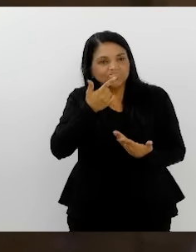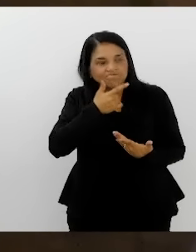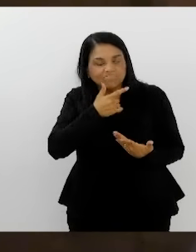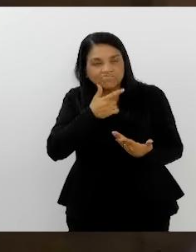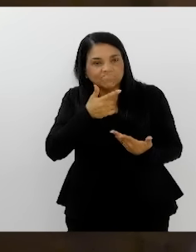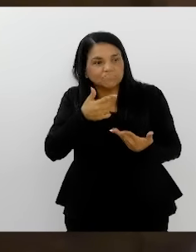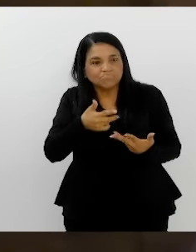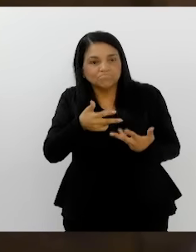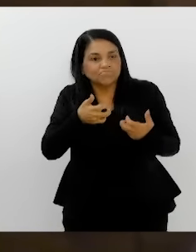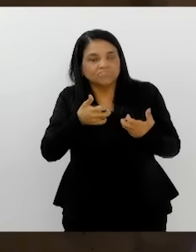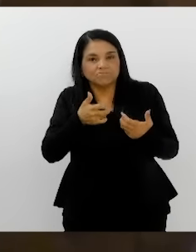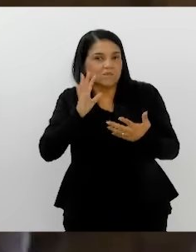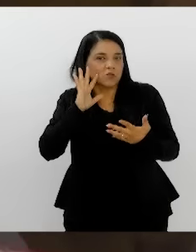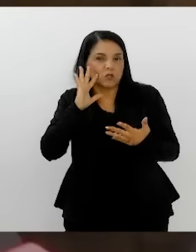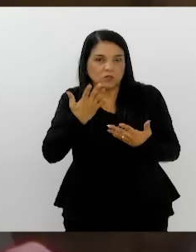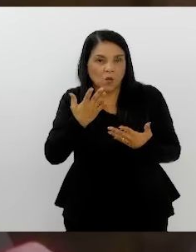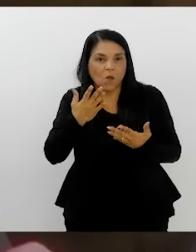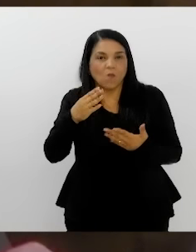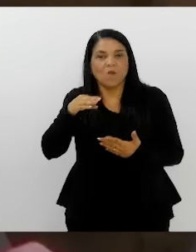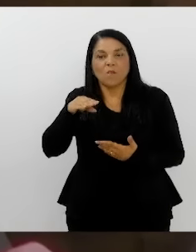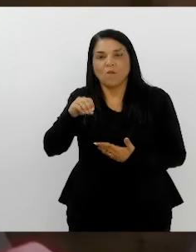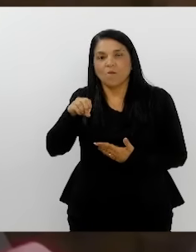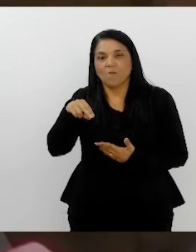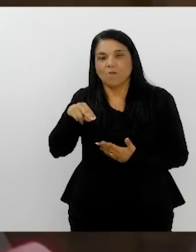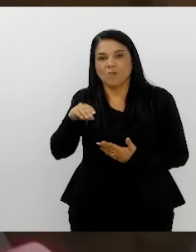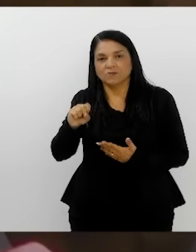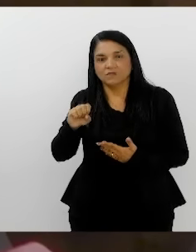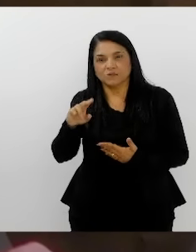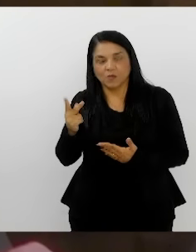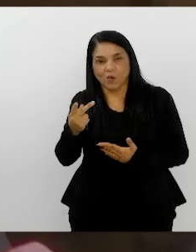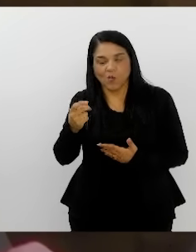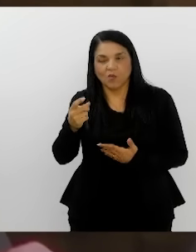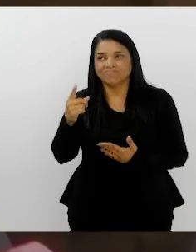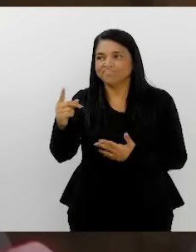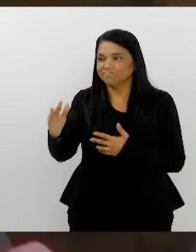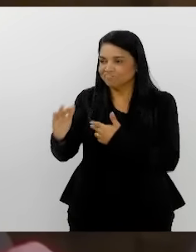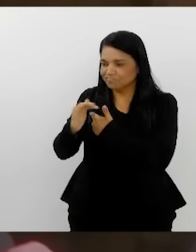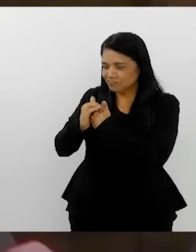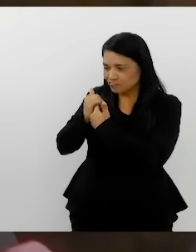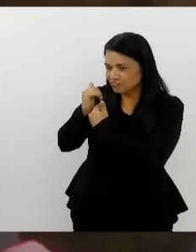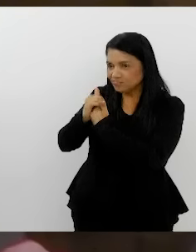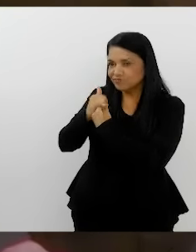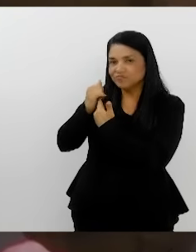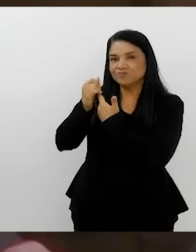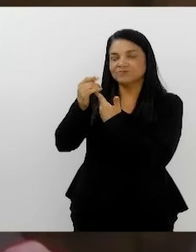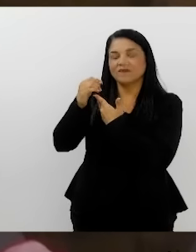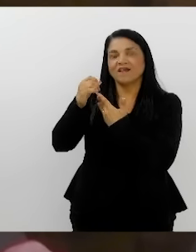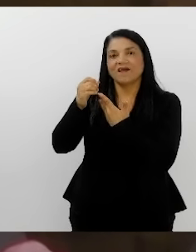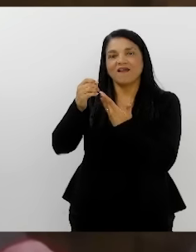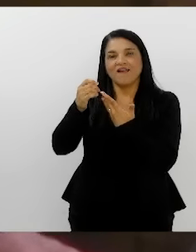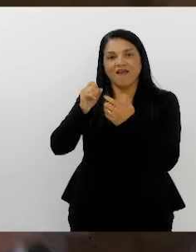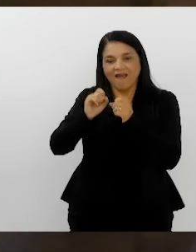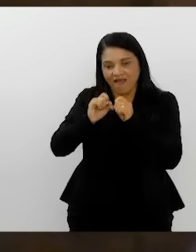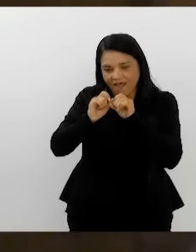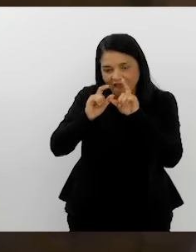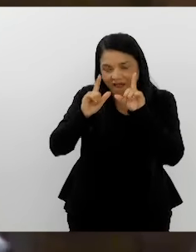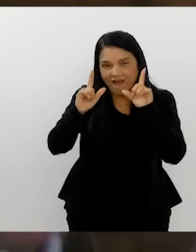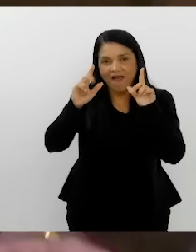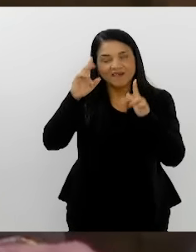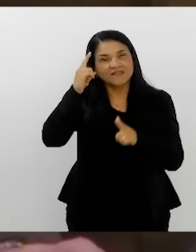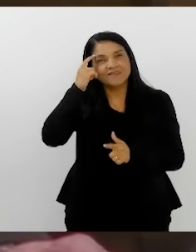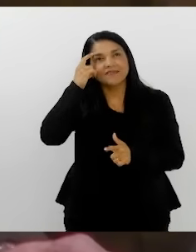túnel, Monsenhor acendeu essa luz para nós. Eu vi muitas vezes essa luz ser acesa, quando a gente já pensava